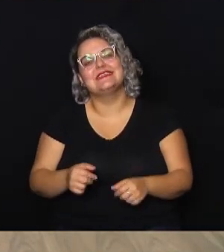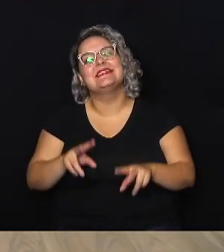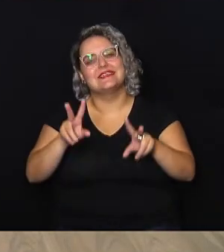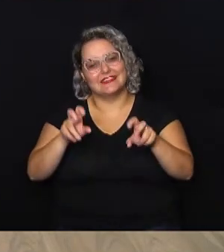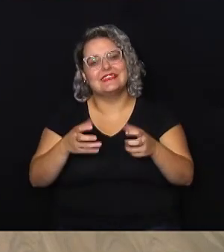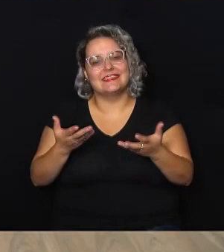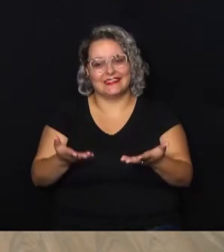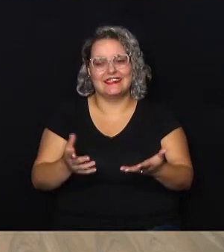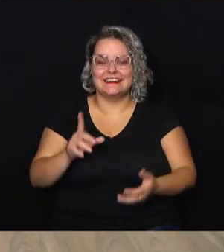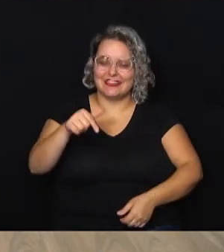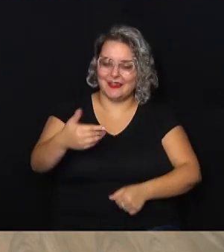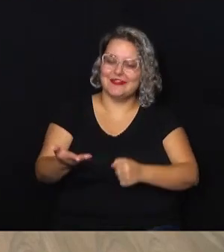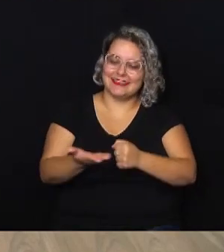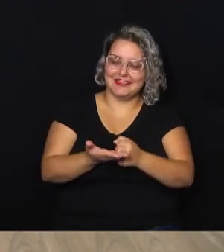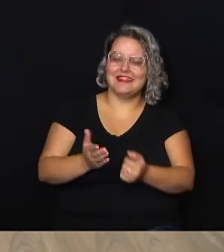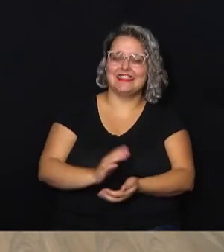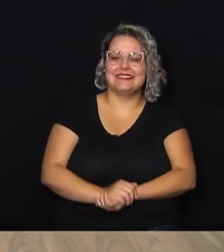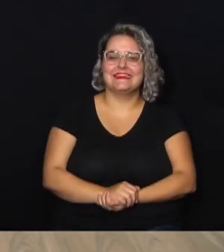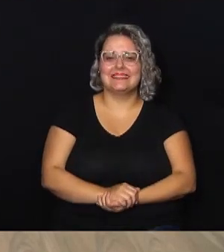assunto depois do nosso intervalo.